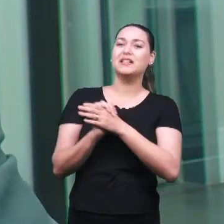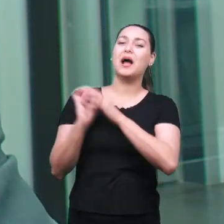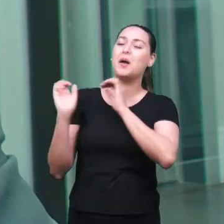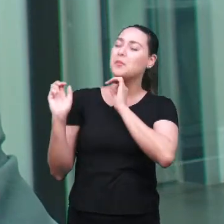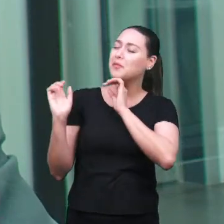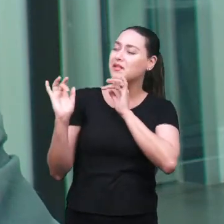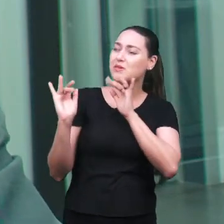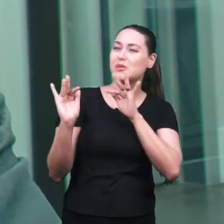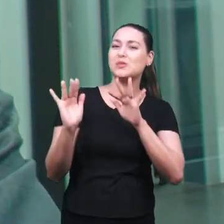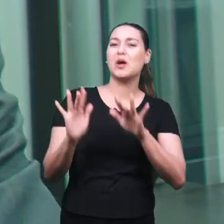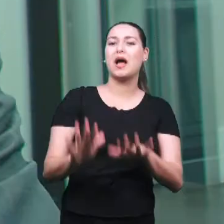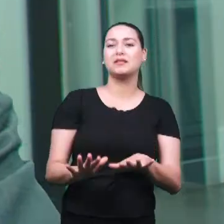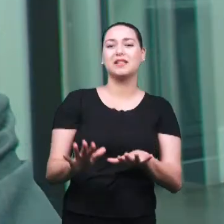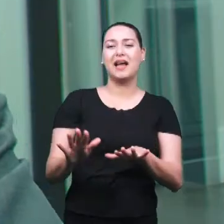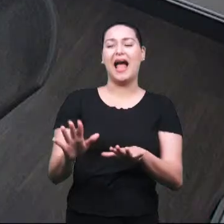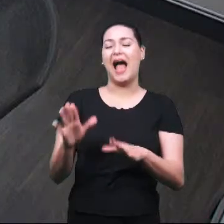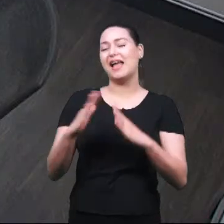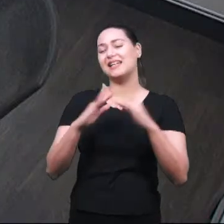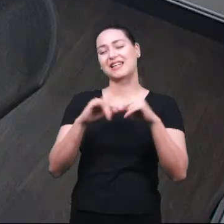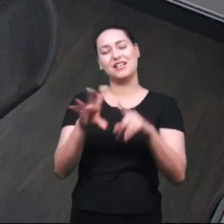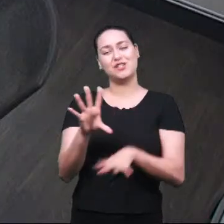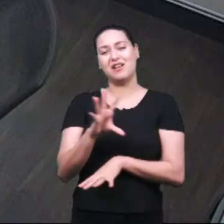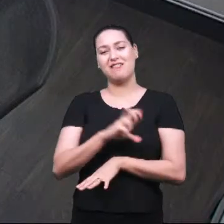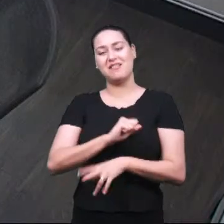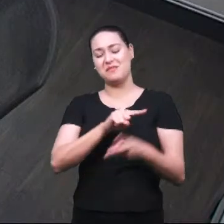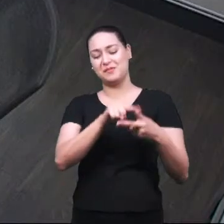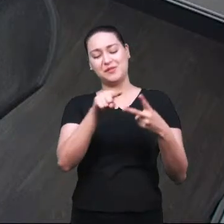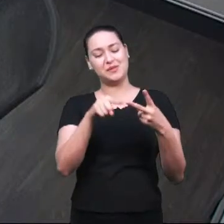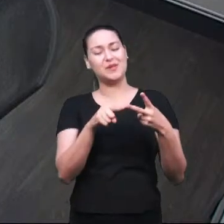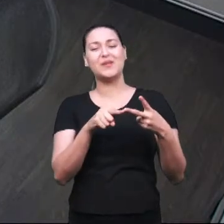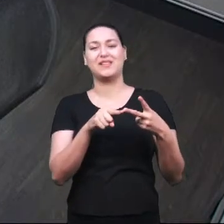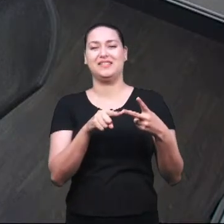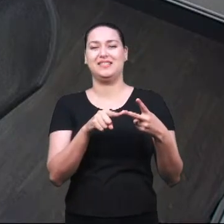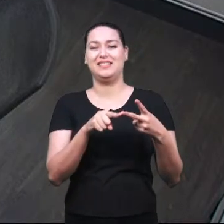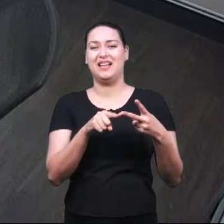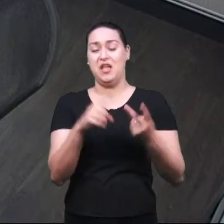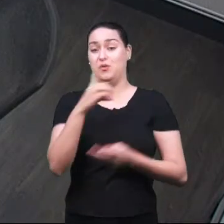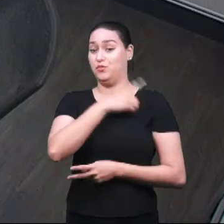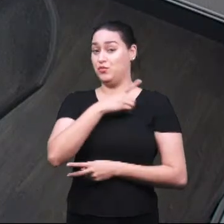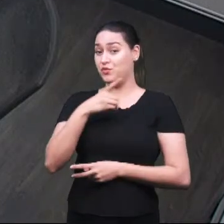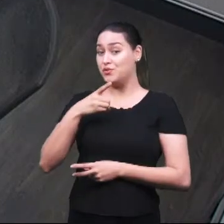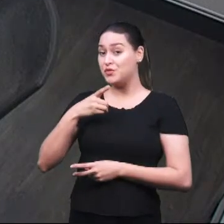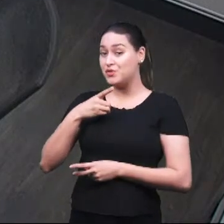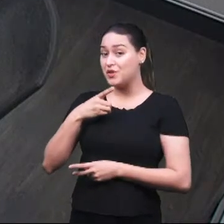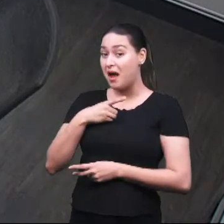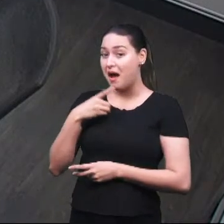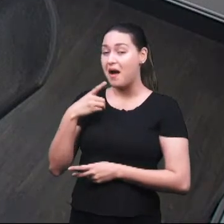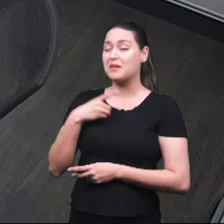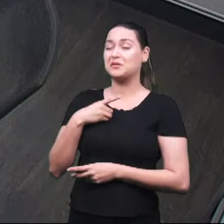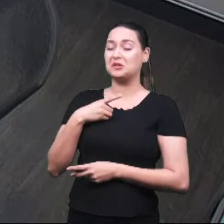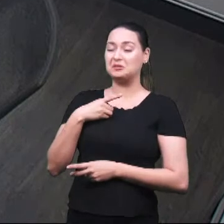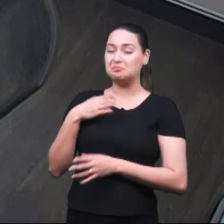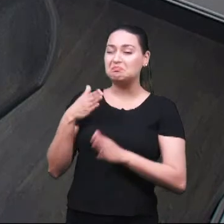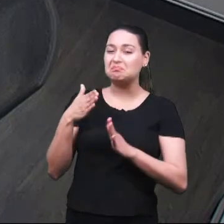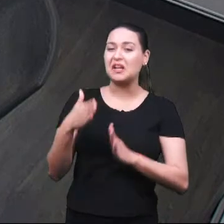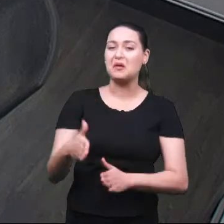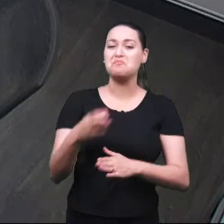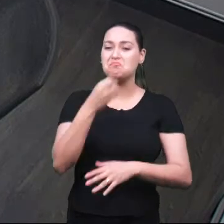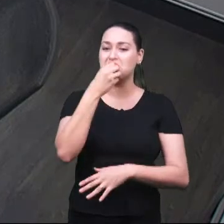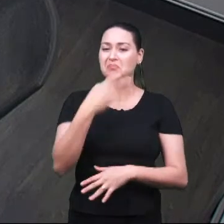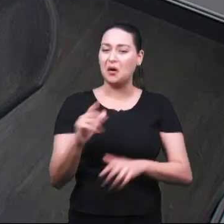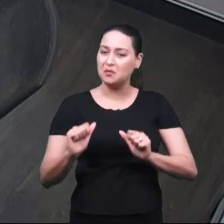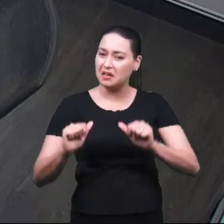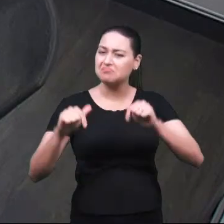graça da igreja, a igreja os ama. O Andrei é um diácono muito dedicado, muito atuante. Ele